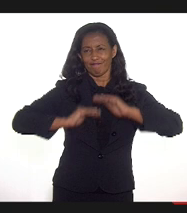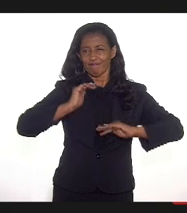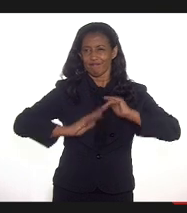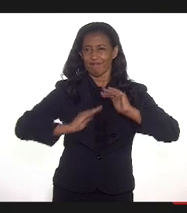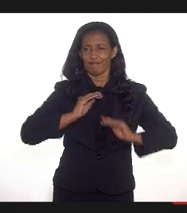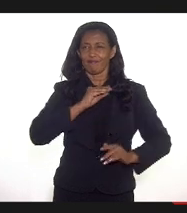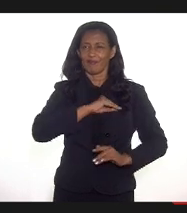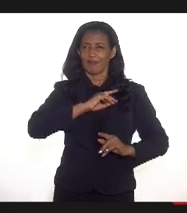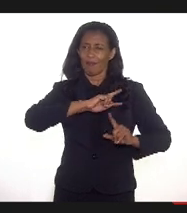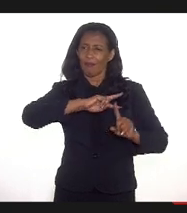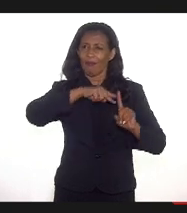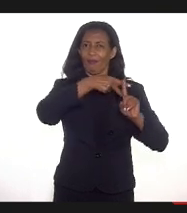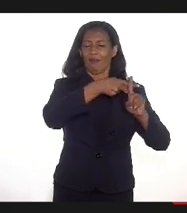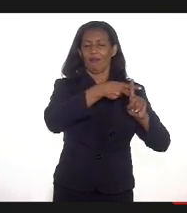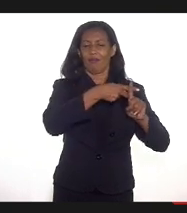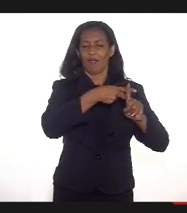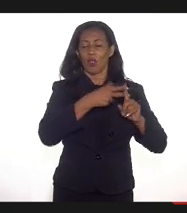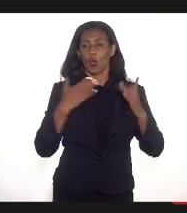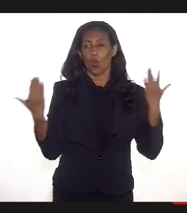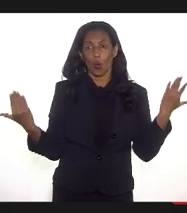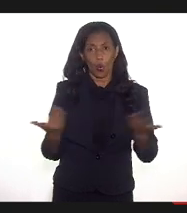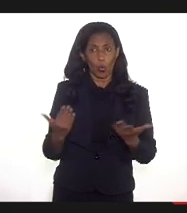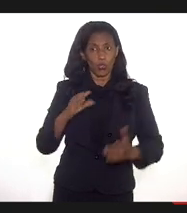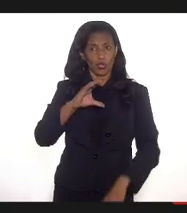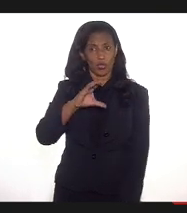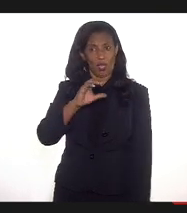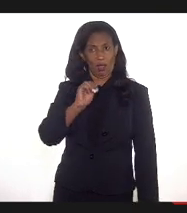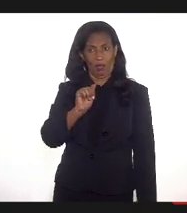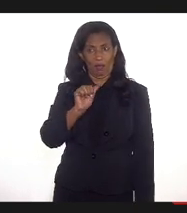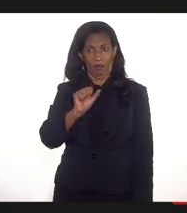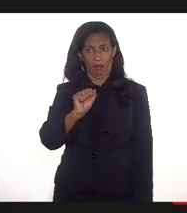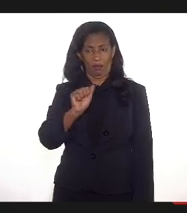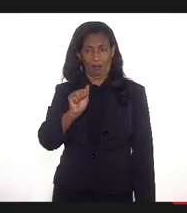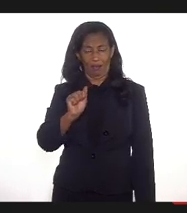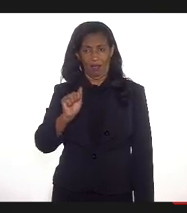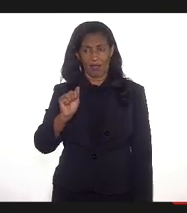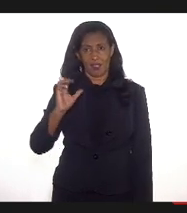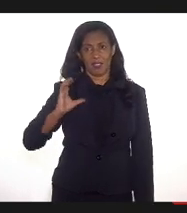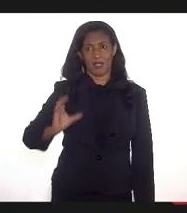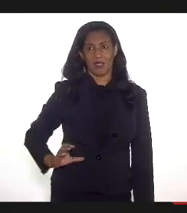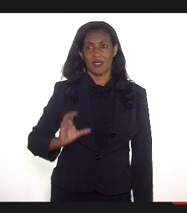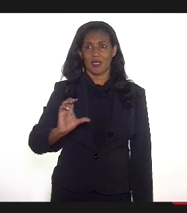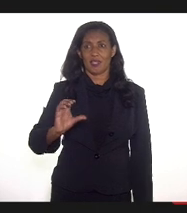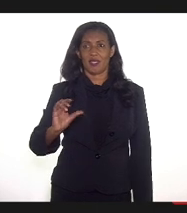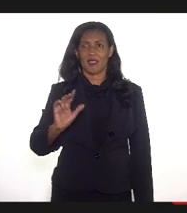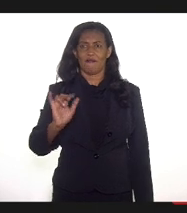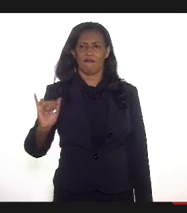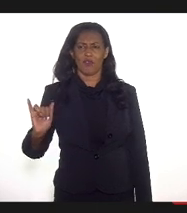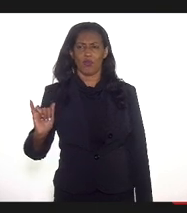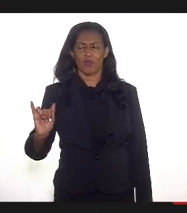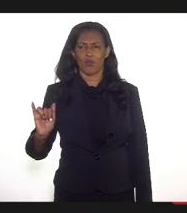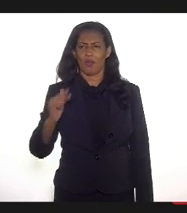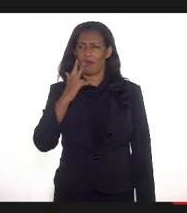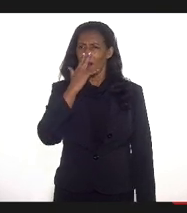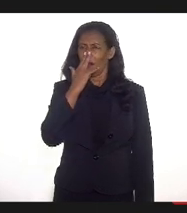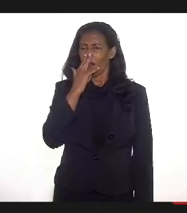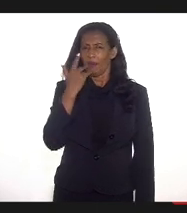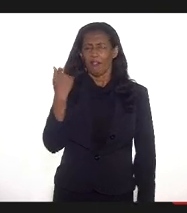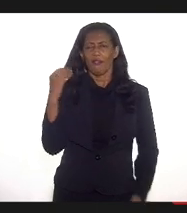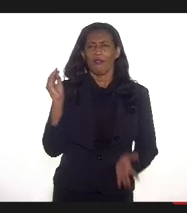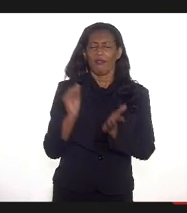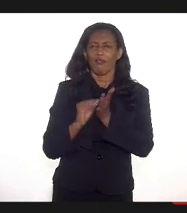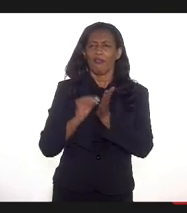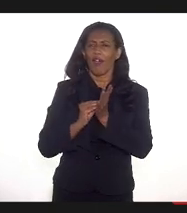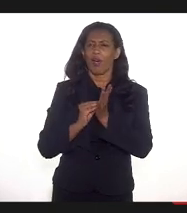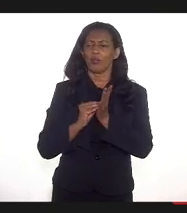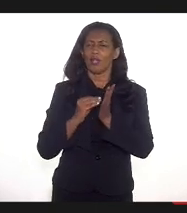a Casa Civil, né, ela está tendo algum emperramento ali para poder fazer essas publicações. E